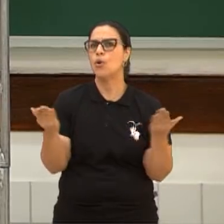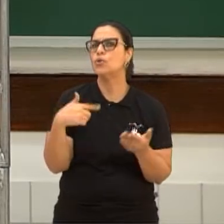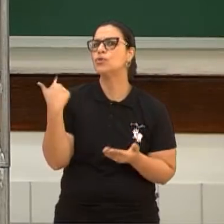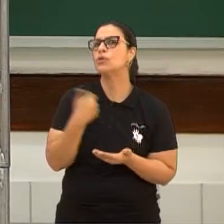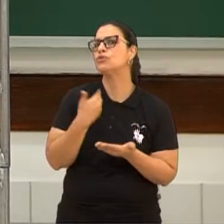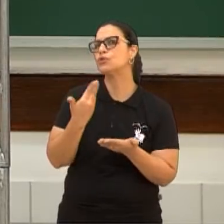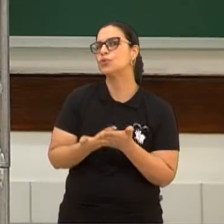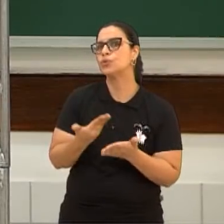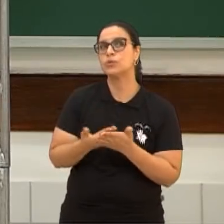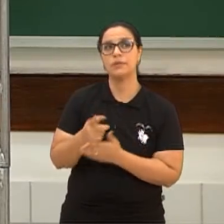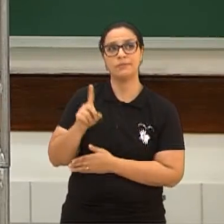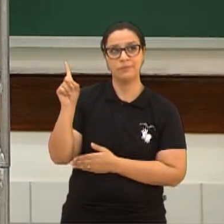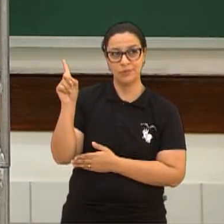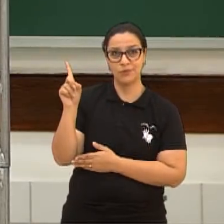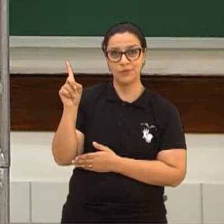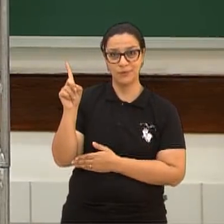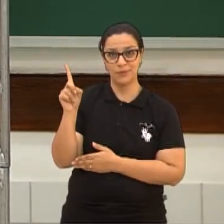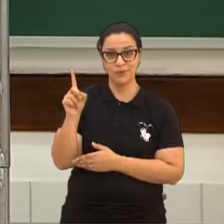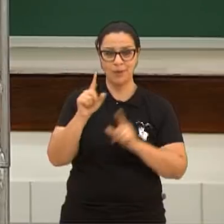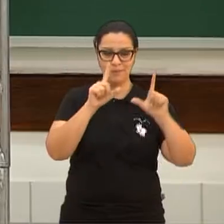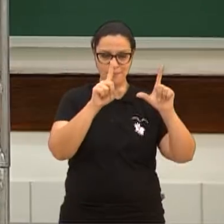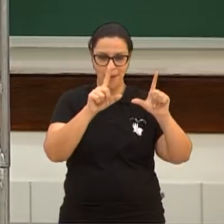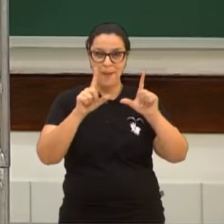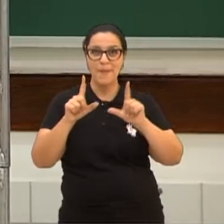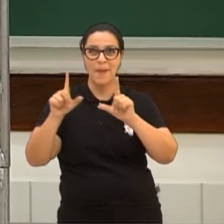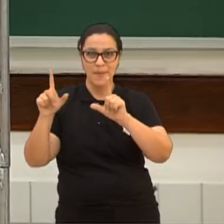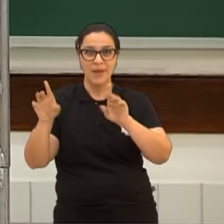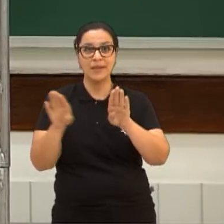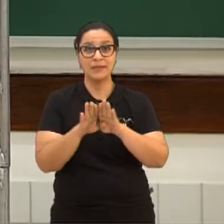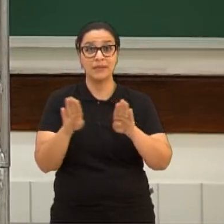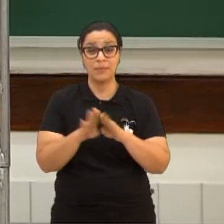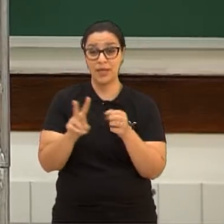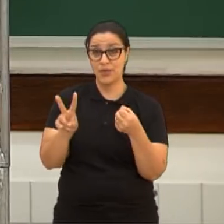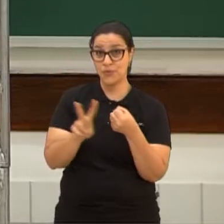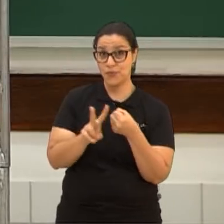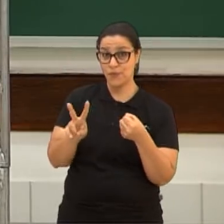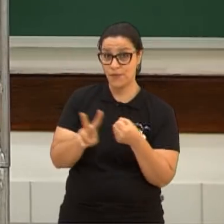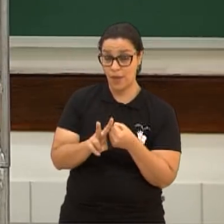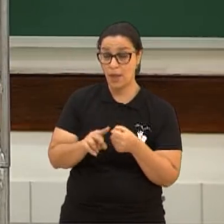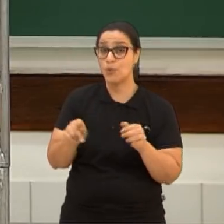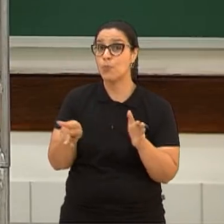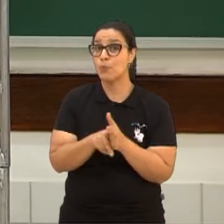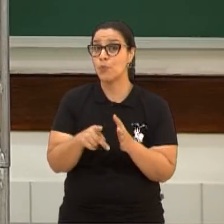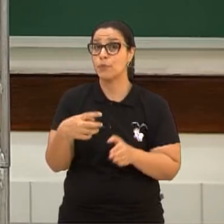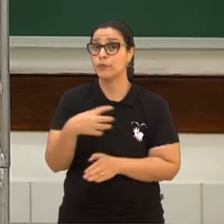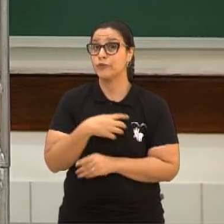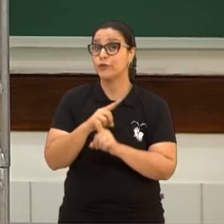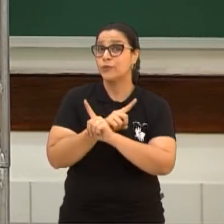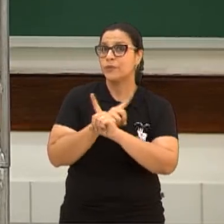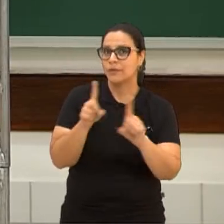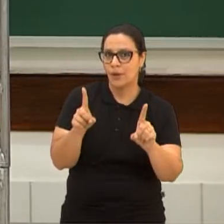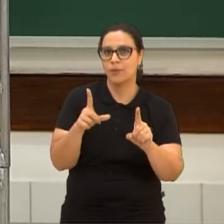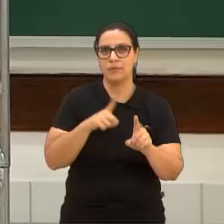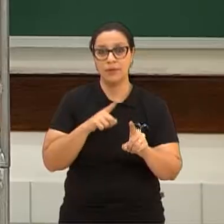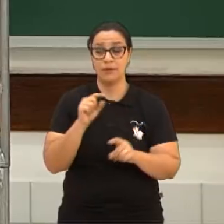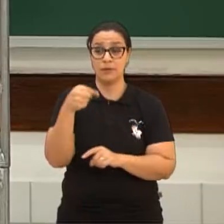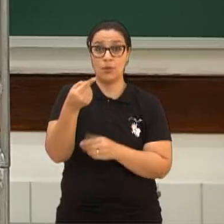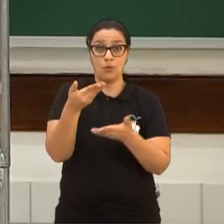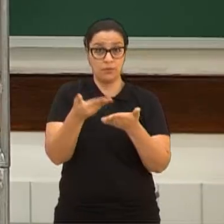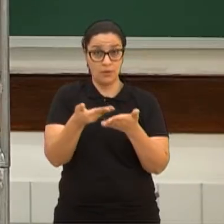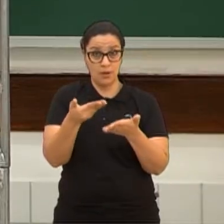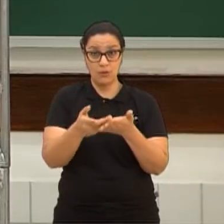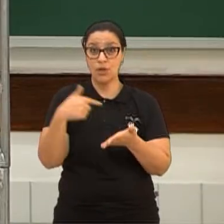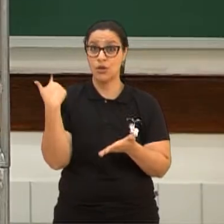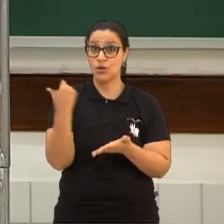Hoje nós vimos as comic strips e o present continuous negative form. Na próxima